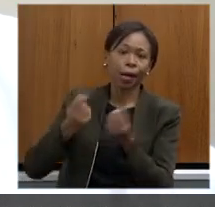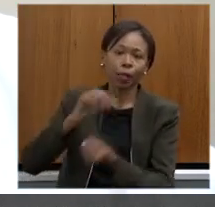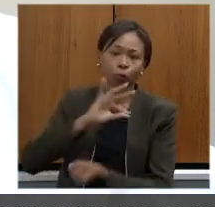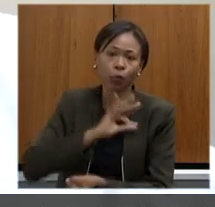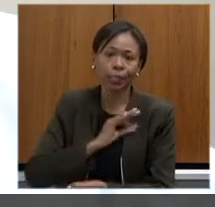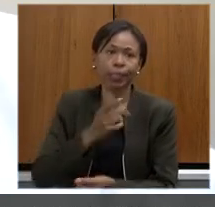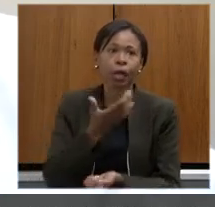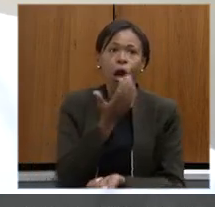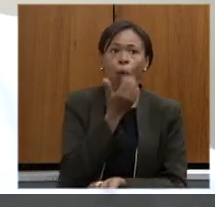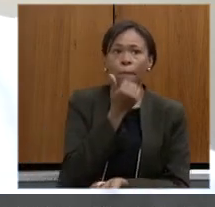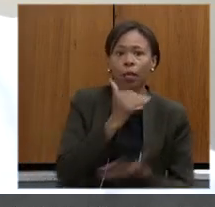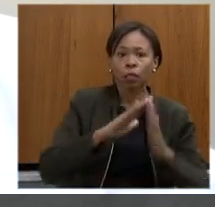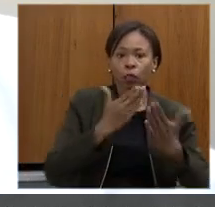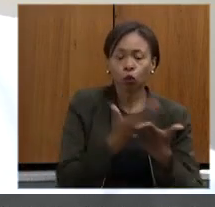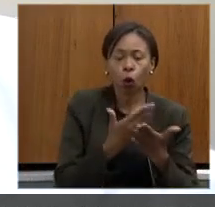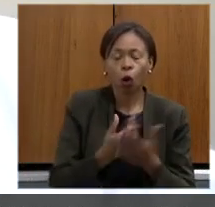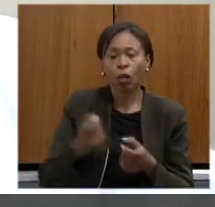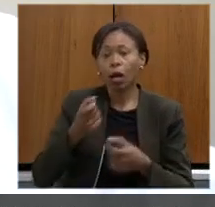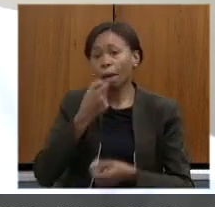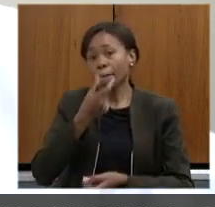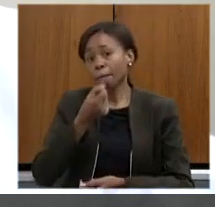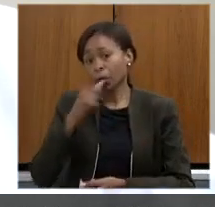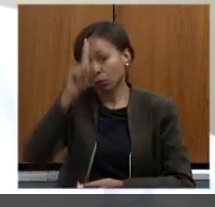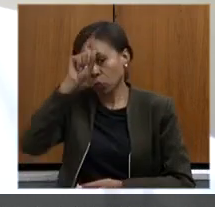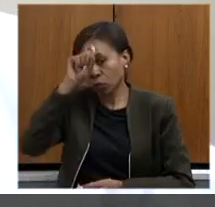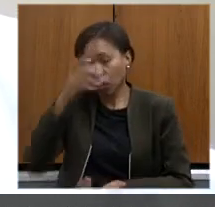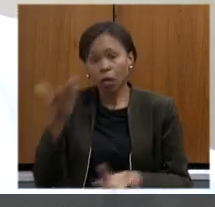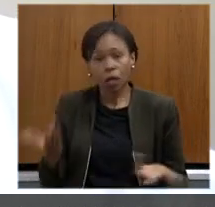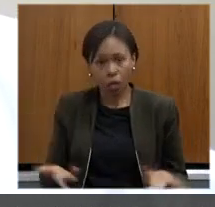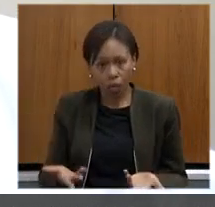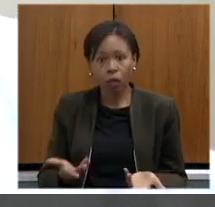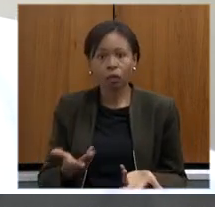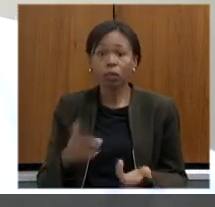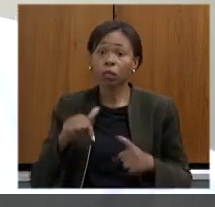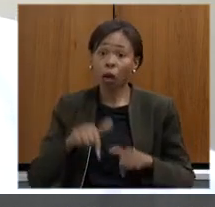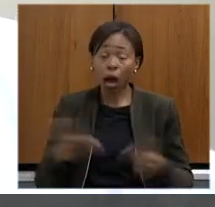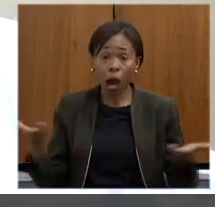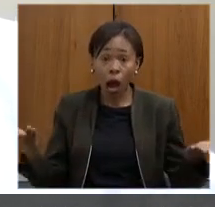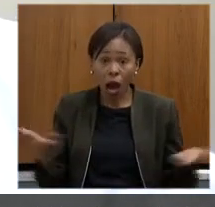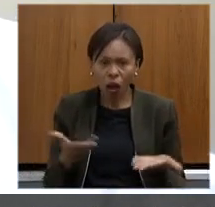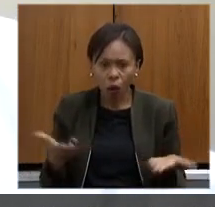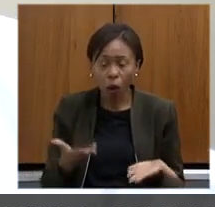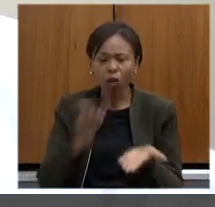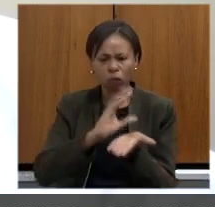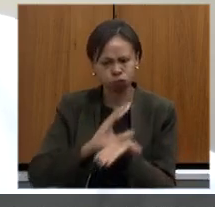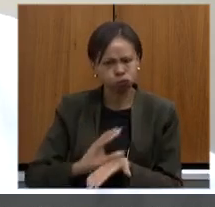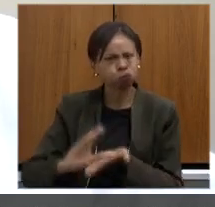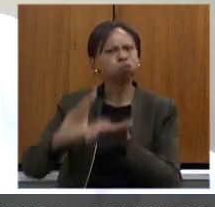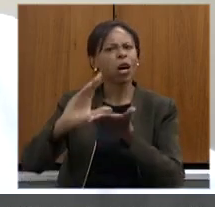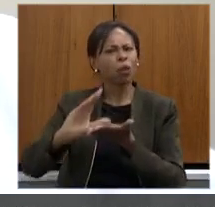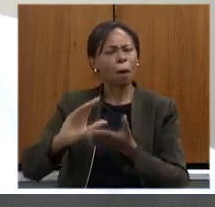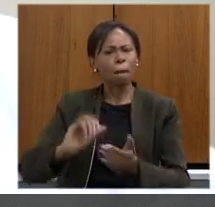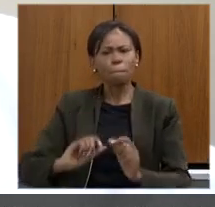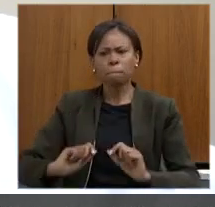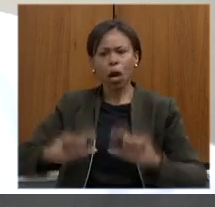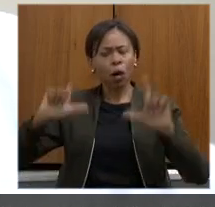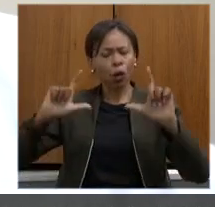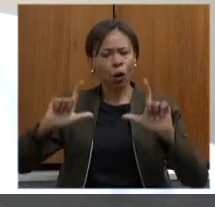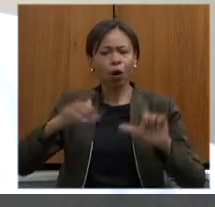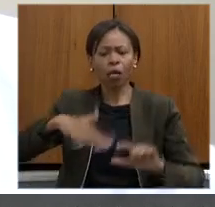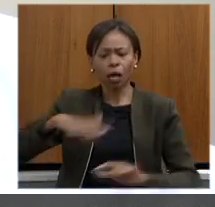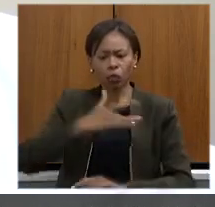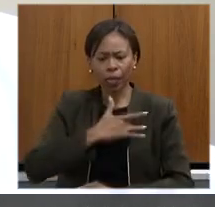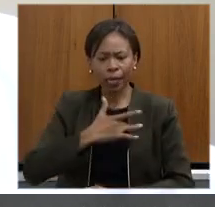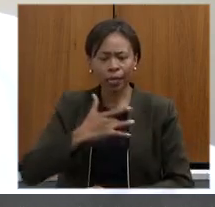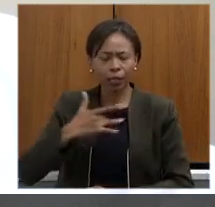medicamentos nos hospitais e passando para o estado que faz o maior investimento de sua história na educação que aumenta o número de leitos se torna mais segura do